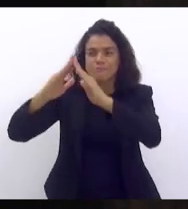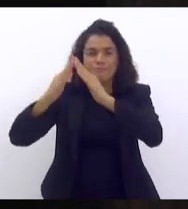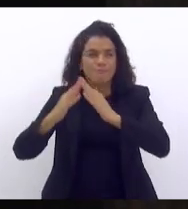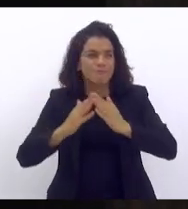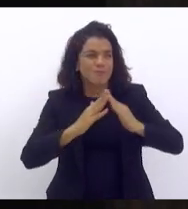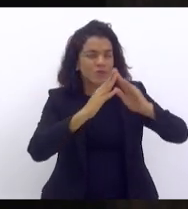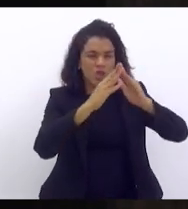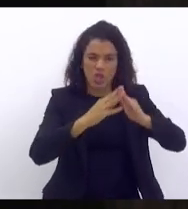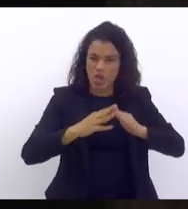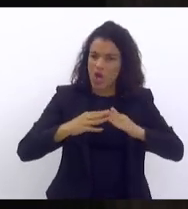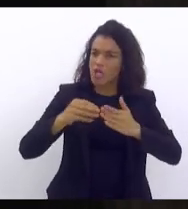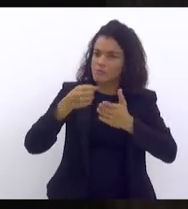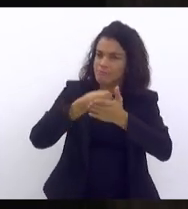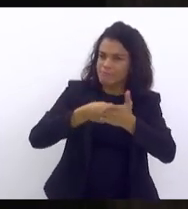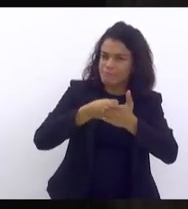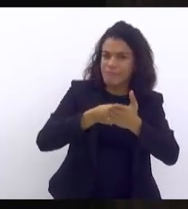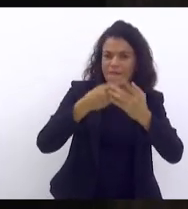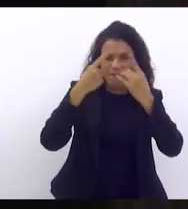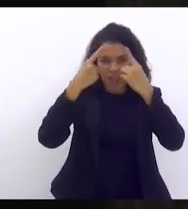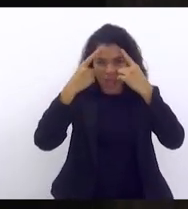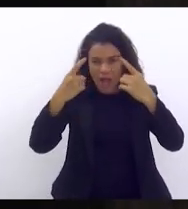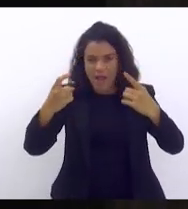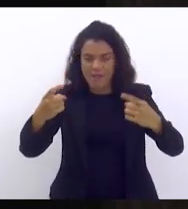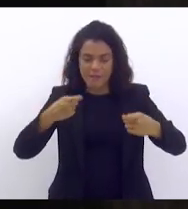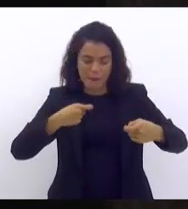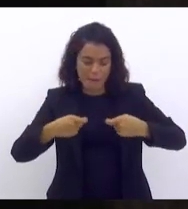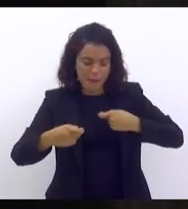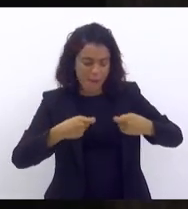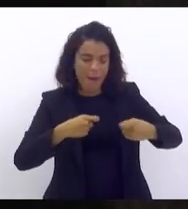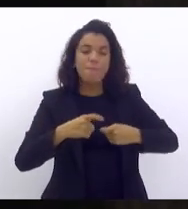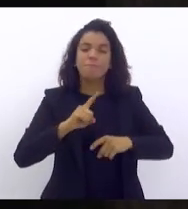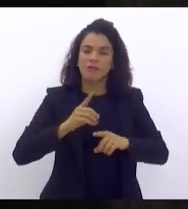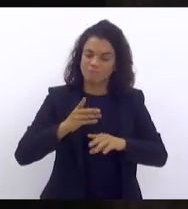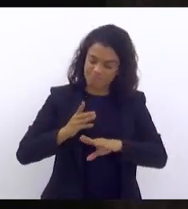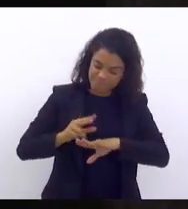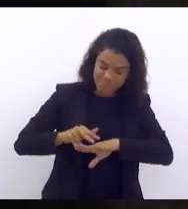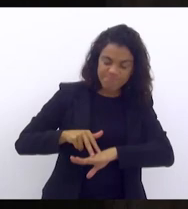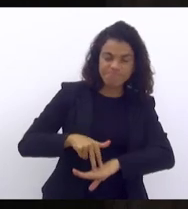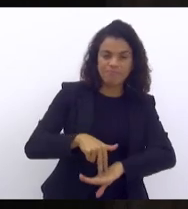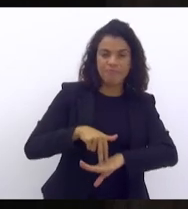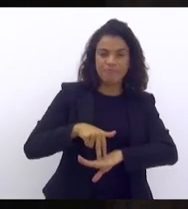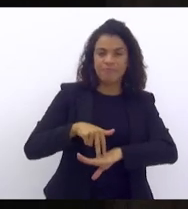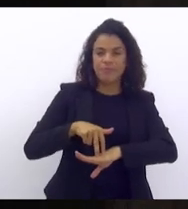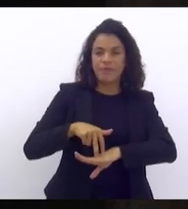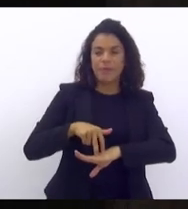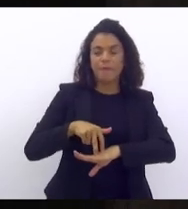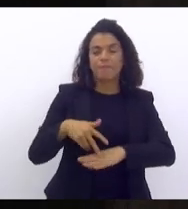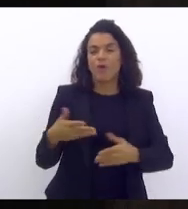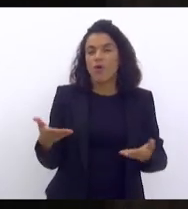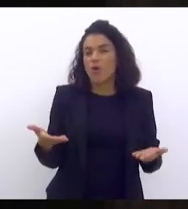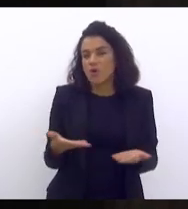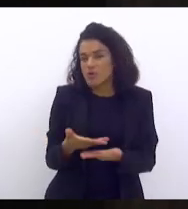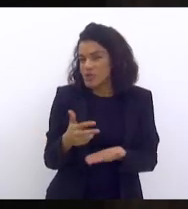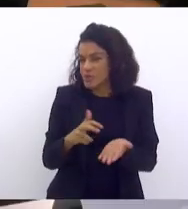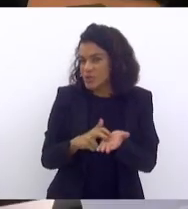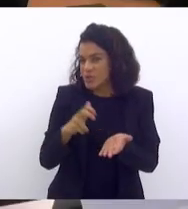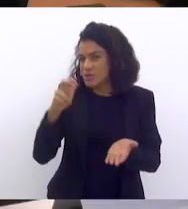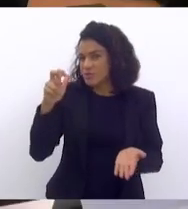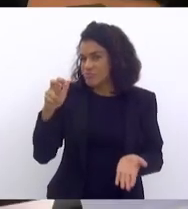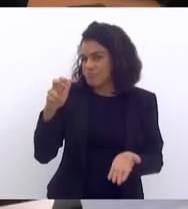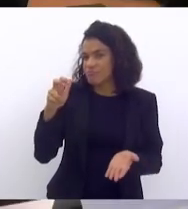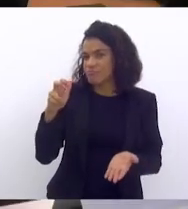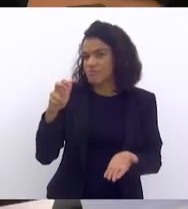a violência, enfrentamos todo tipo de coisa, mas estamos aí juntos. O que eu queria colocar para cada um nessa manhã aqui é